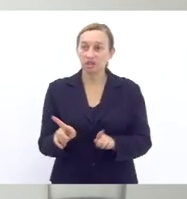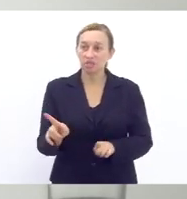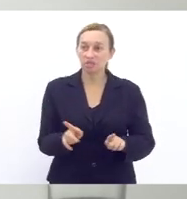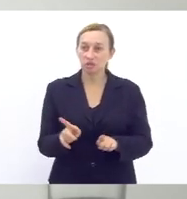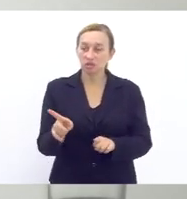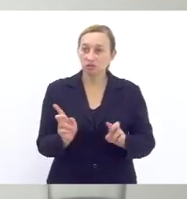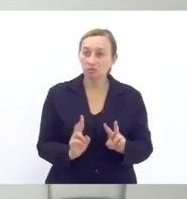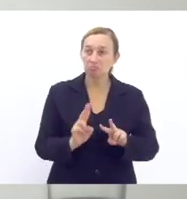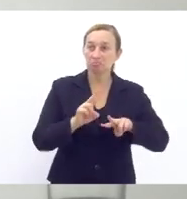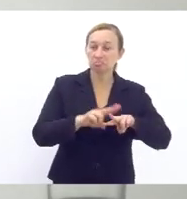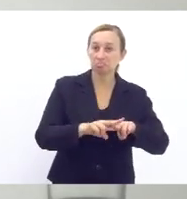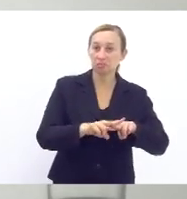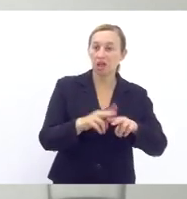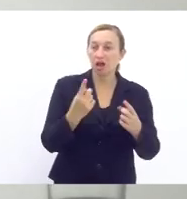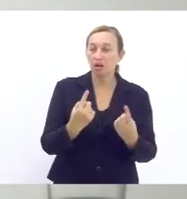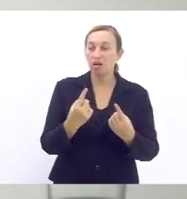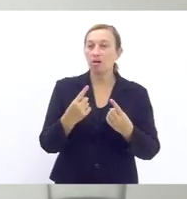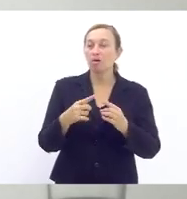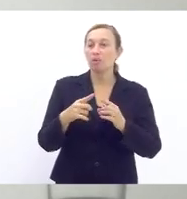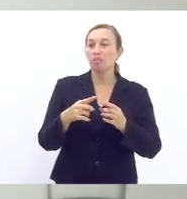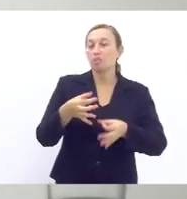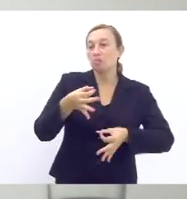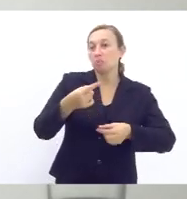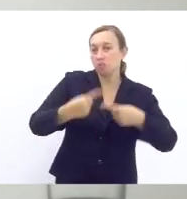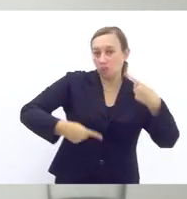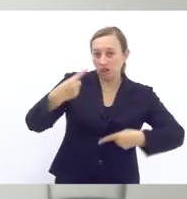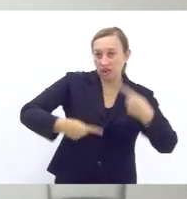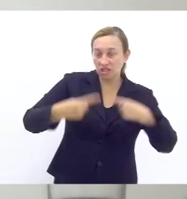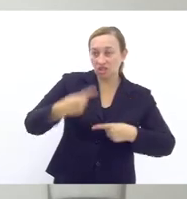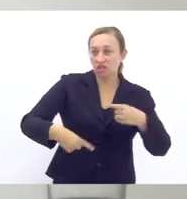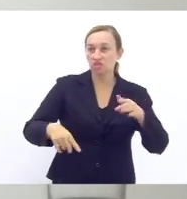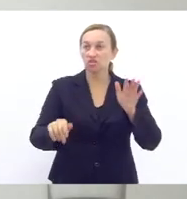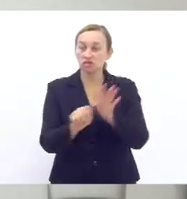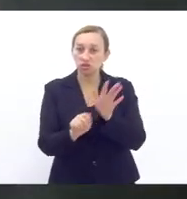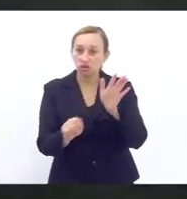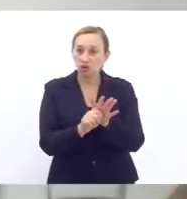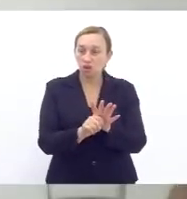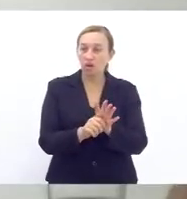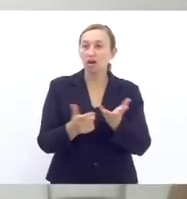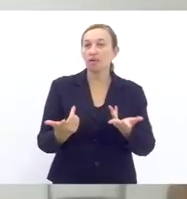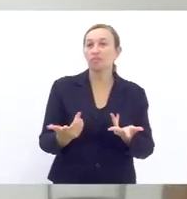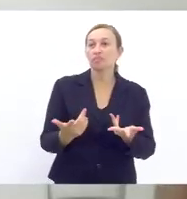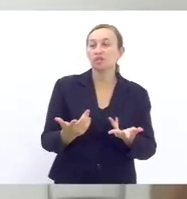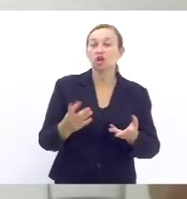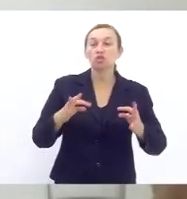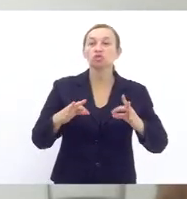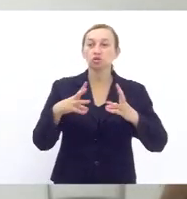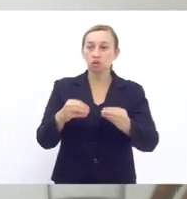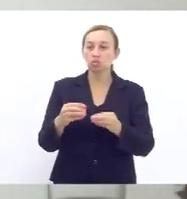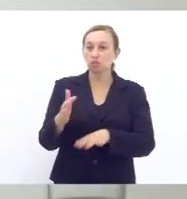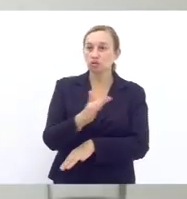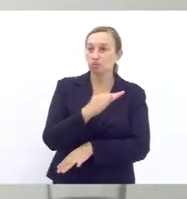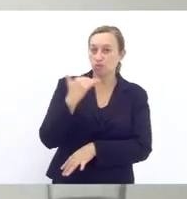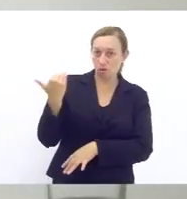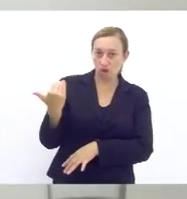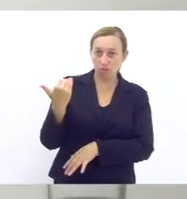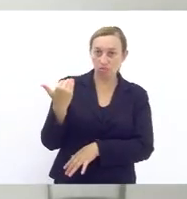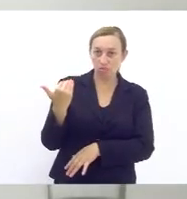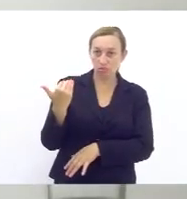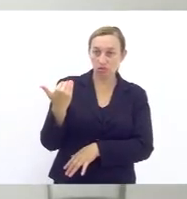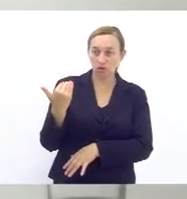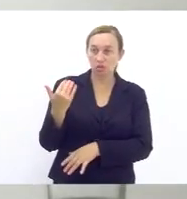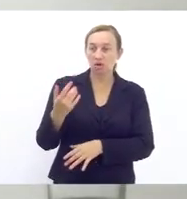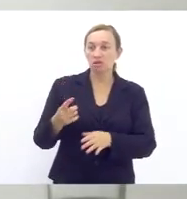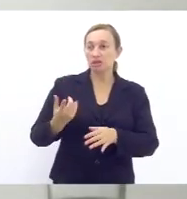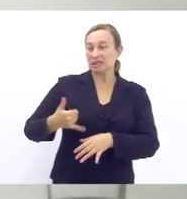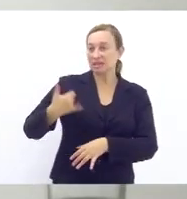droga que evolui para óbito isso é importante que a gente entenda porque todos eles morreram com